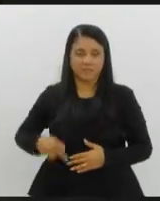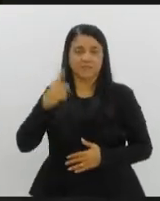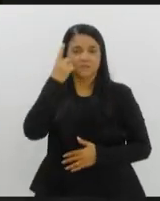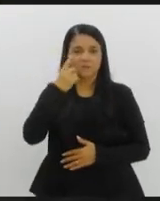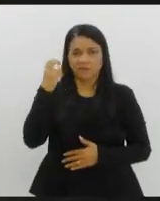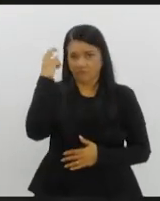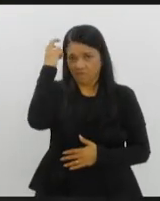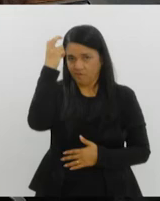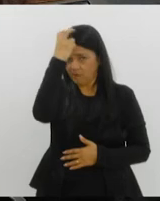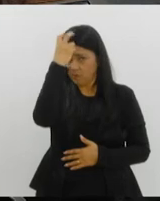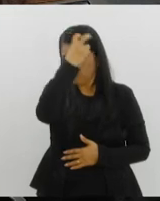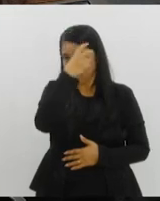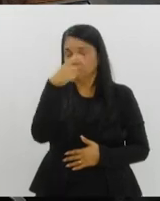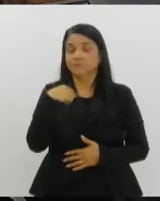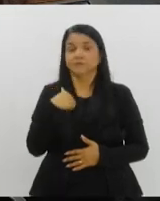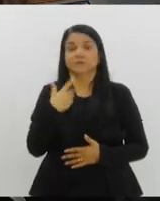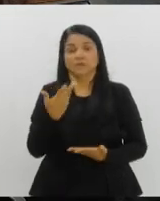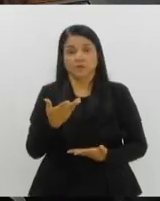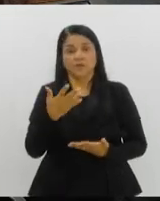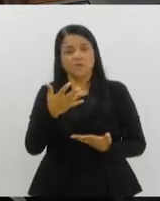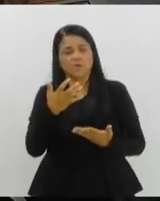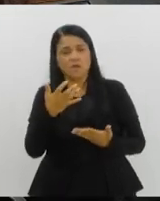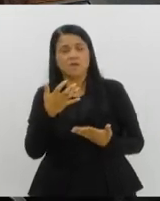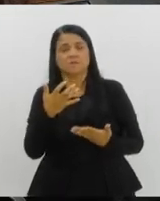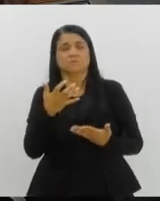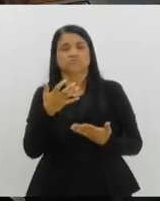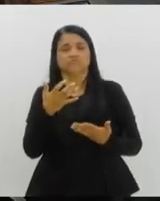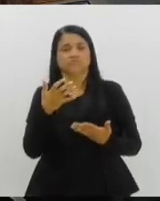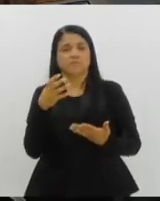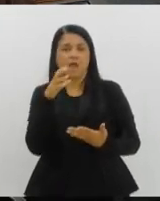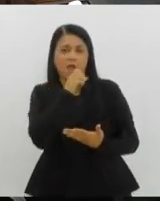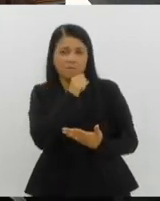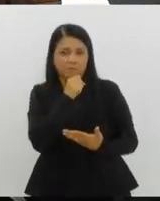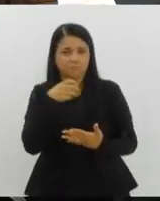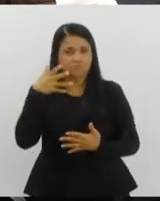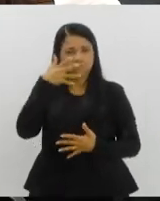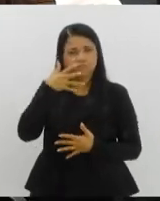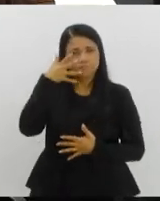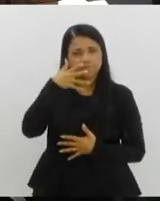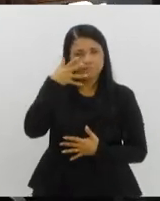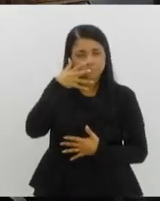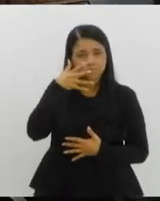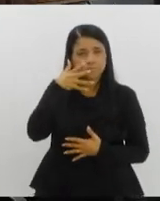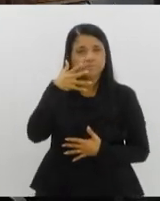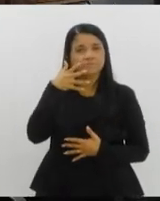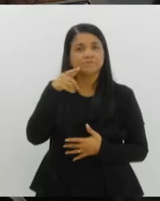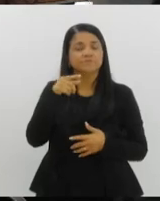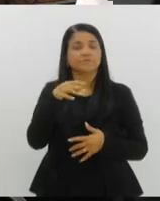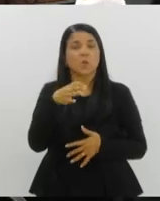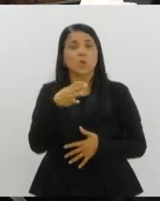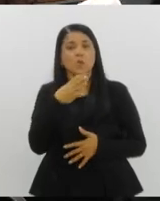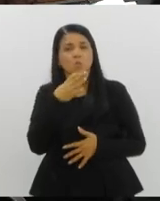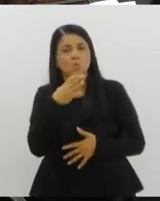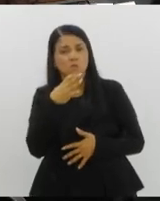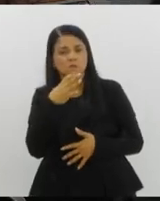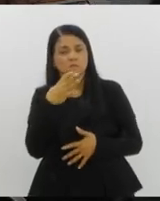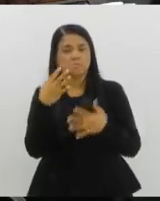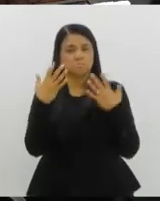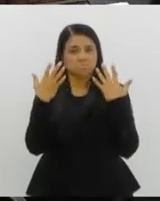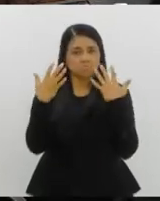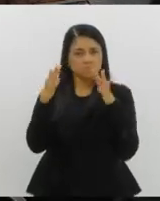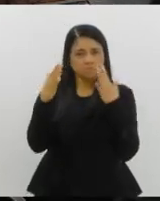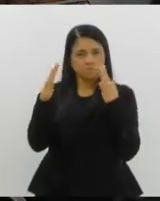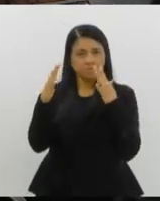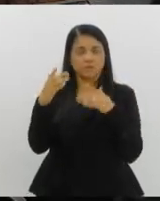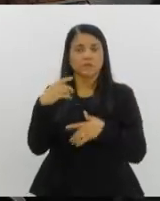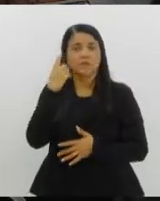por favor. Presidente, eu queria muito rapidamente aqui fazer uso da fala para também reconhecer e parabenizar o nosso